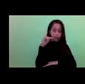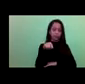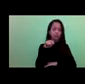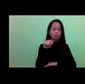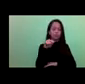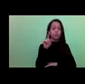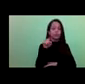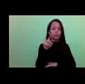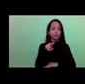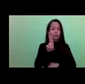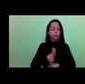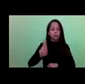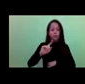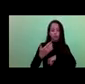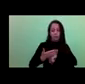de disciplinas.